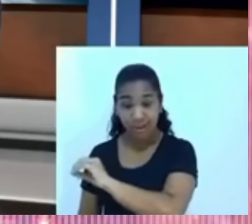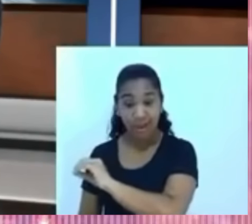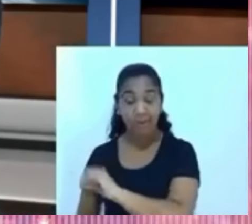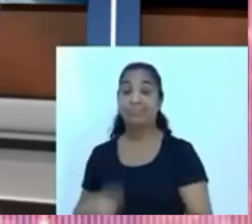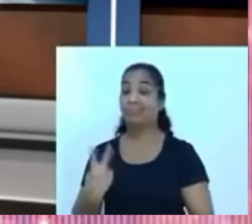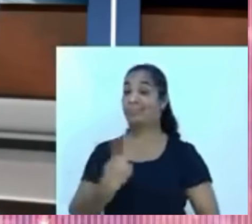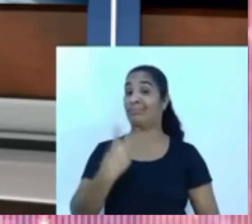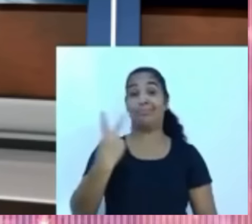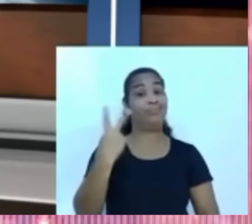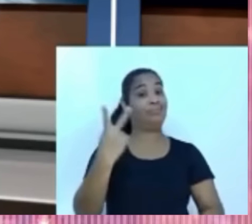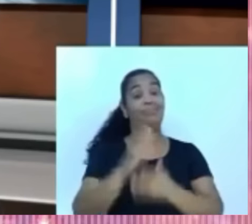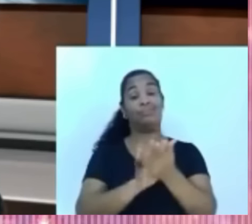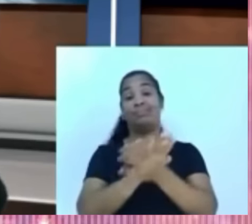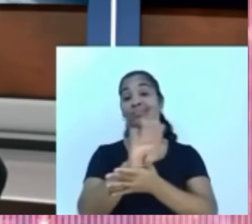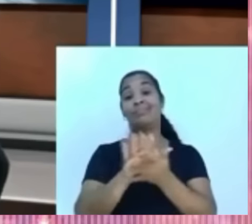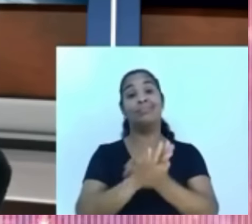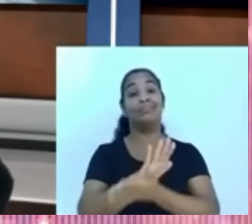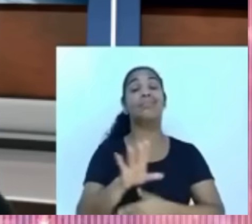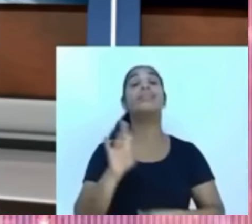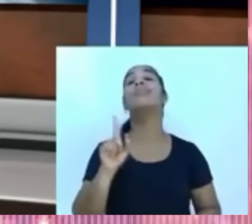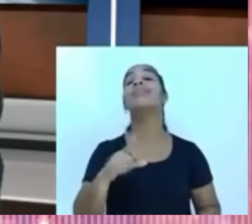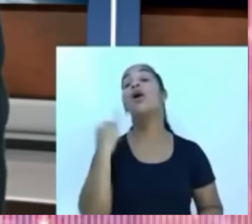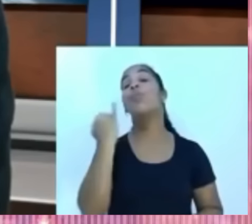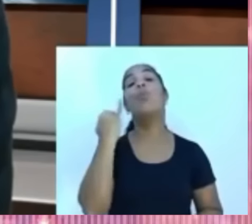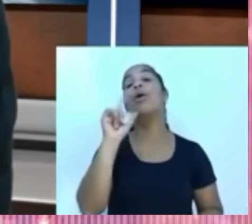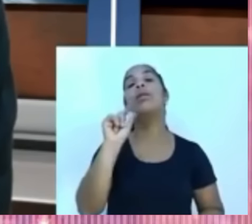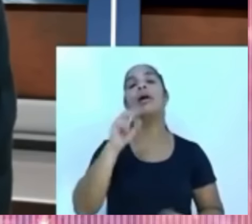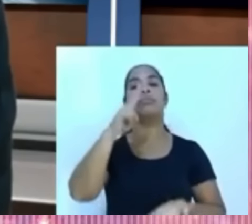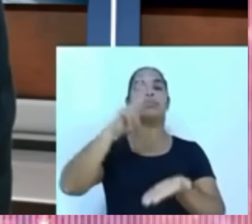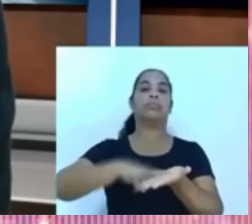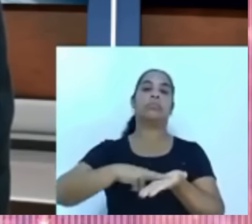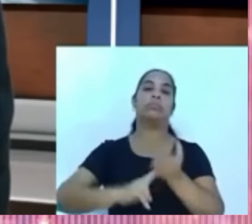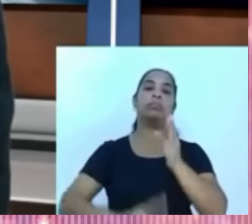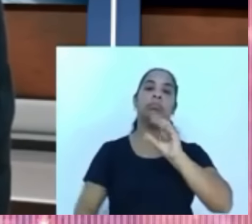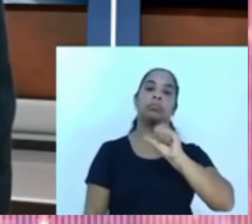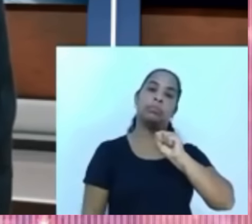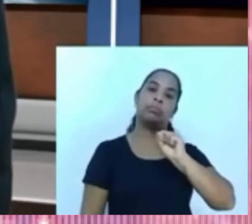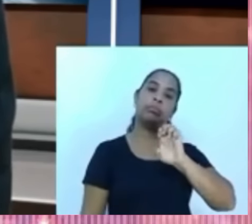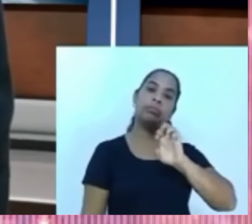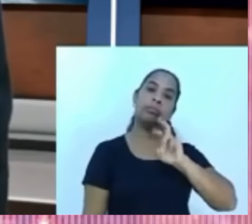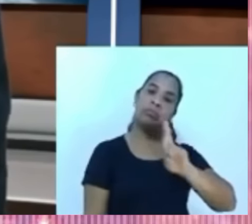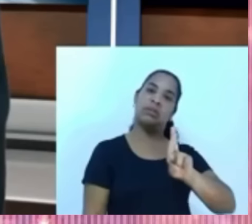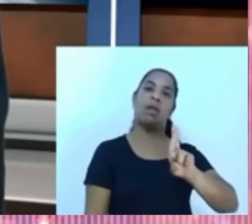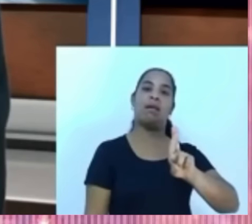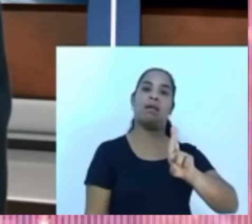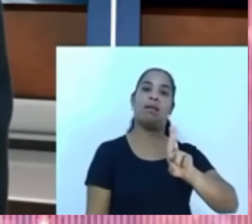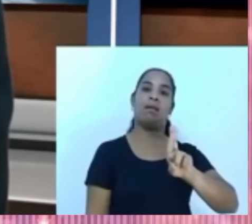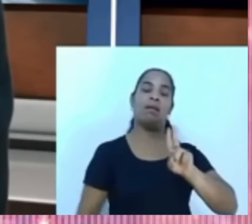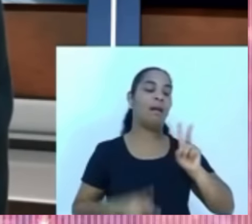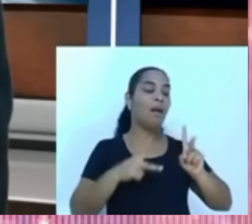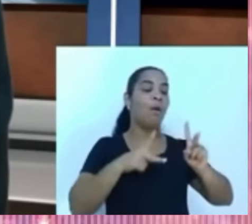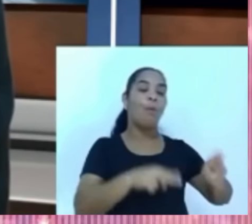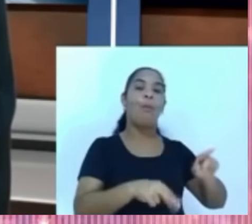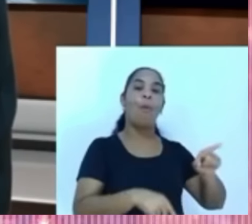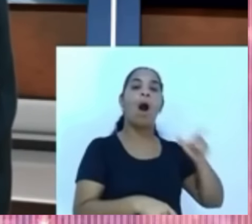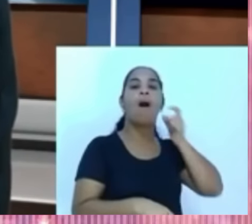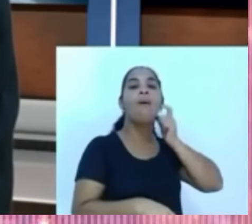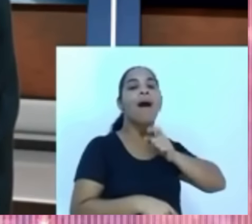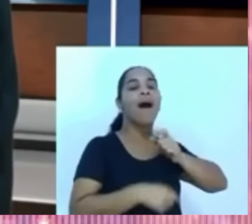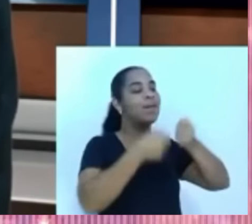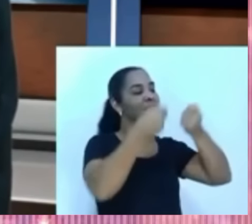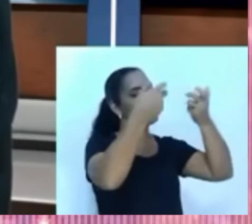o essencial é ser o indivíduo que Allan Kardec define muito bem